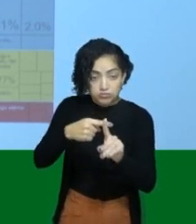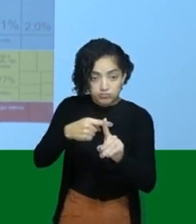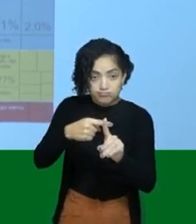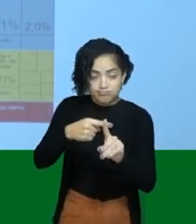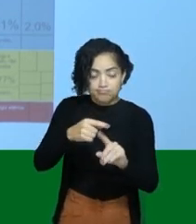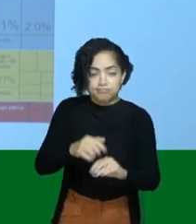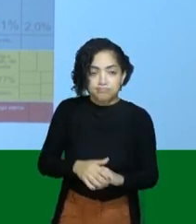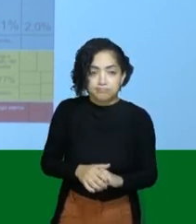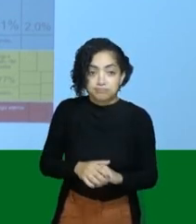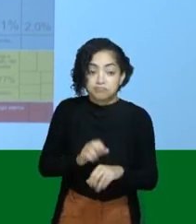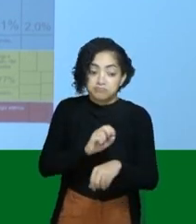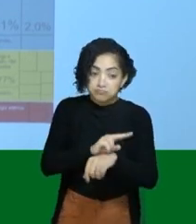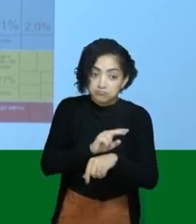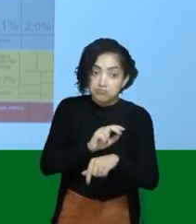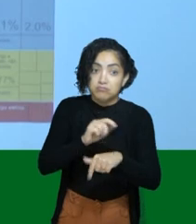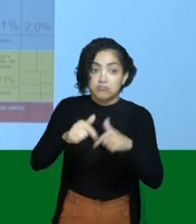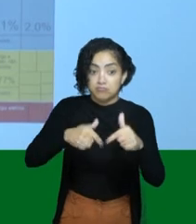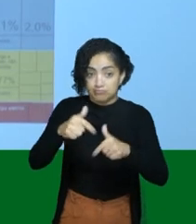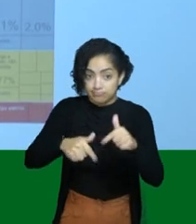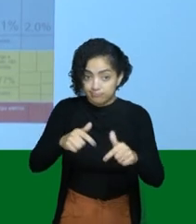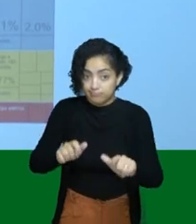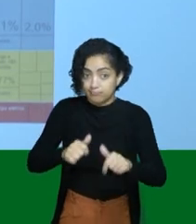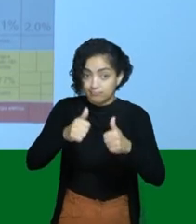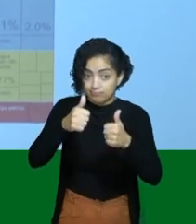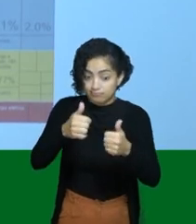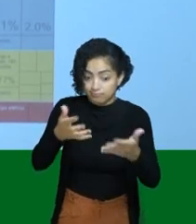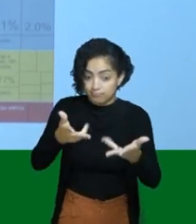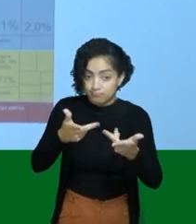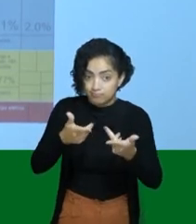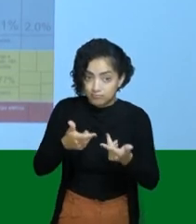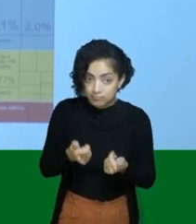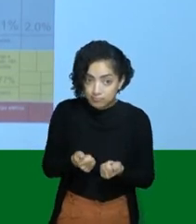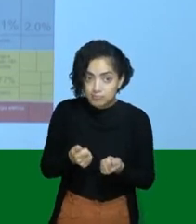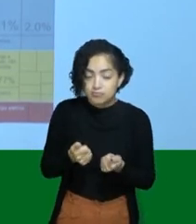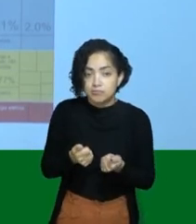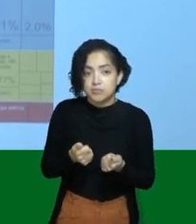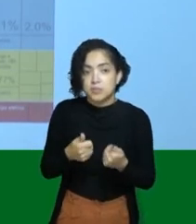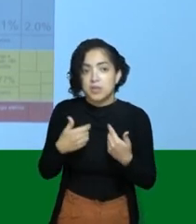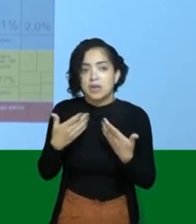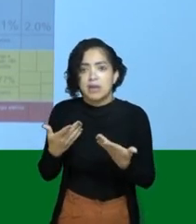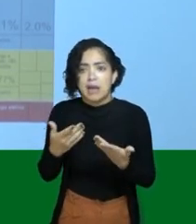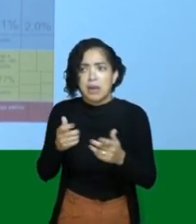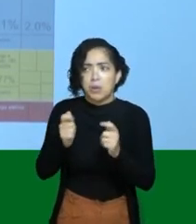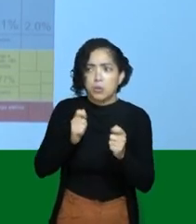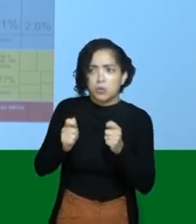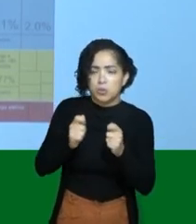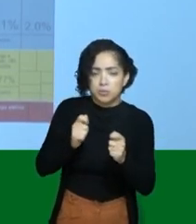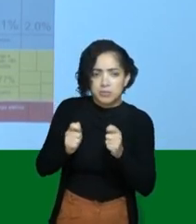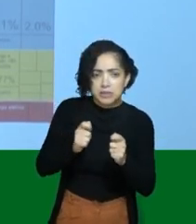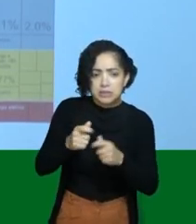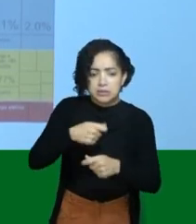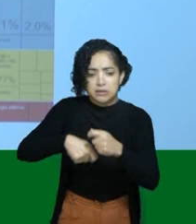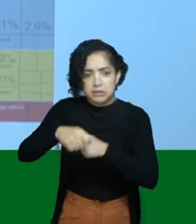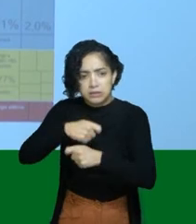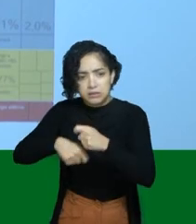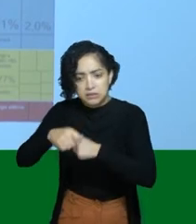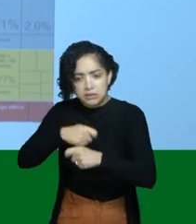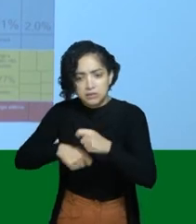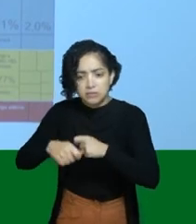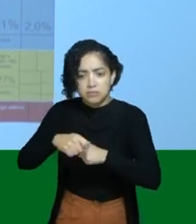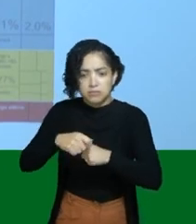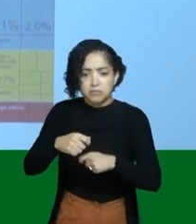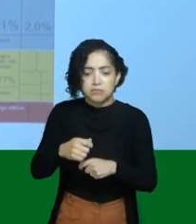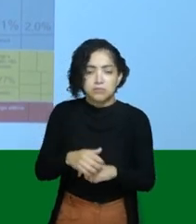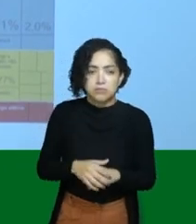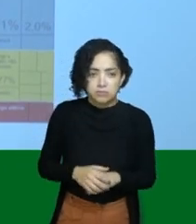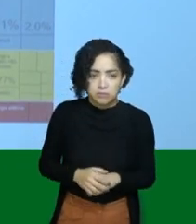certo? Empregos melhores, de melhor qualidade para o brasileiro. Então, não tem essa de economia. Ah, vai gerar emprego, ah, vai